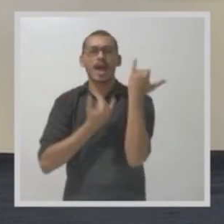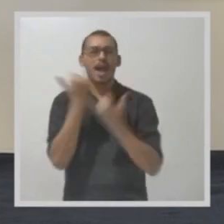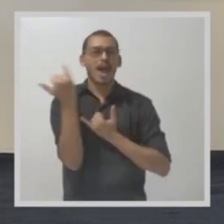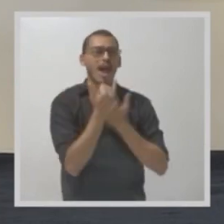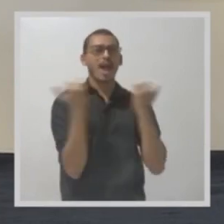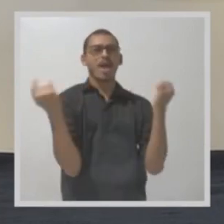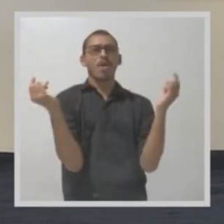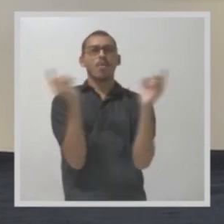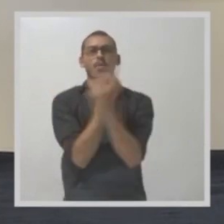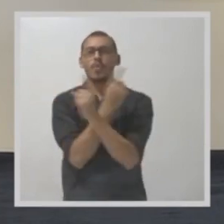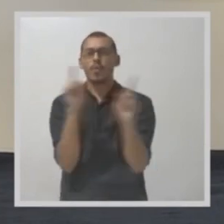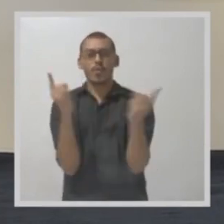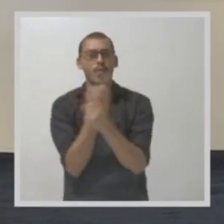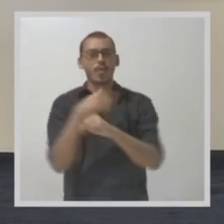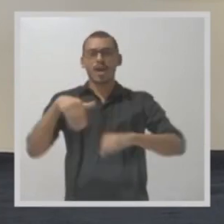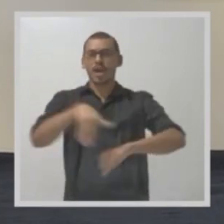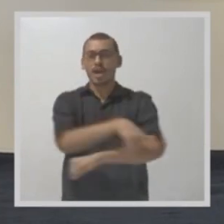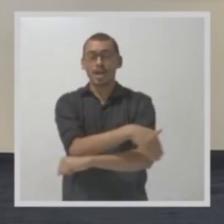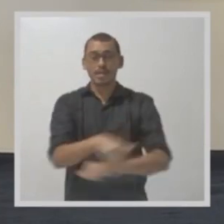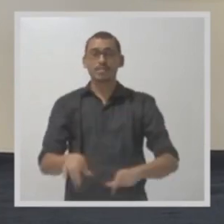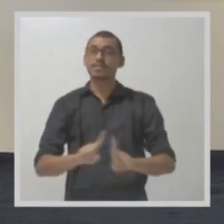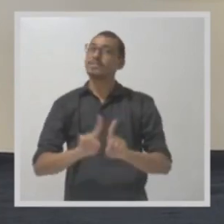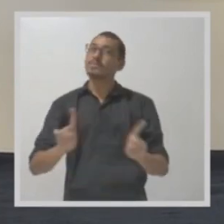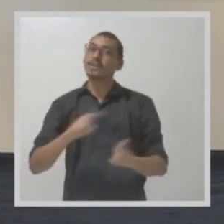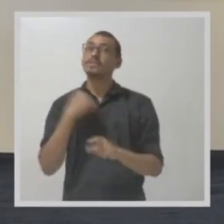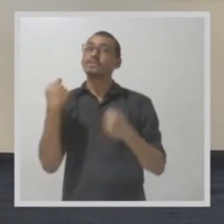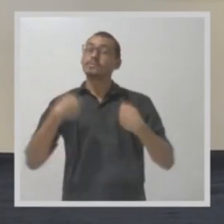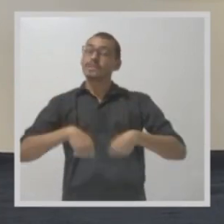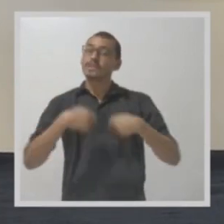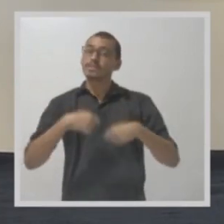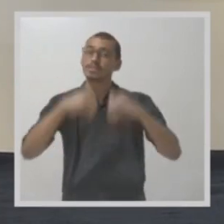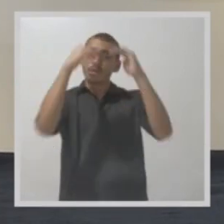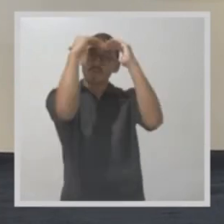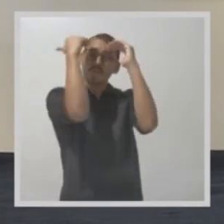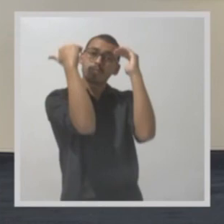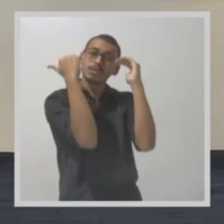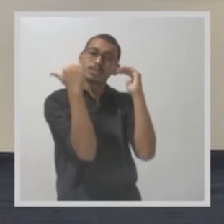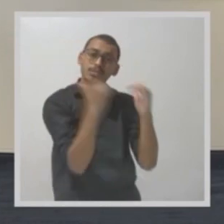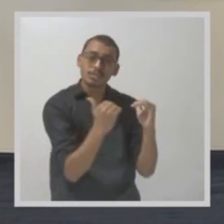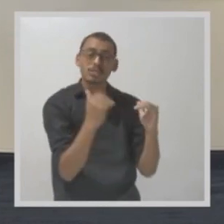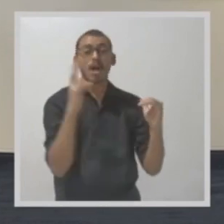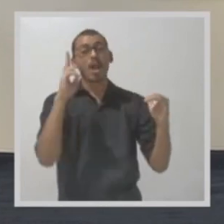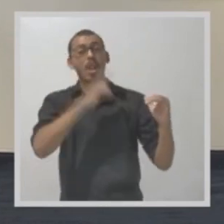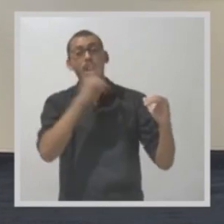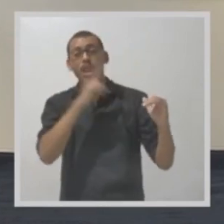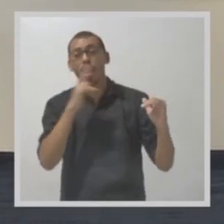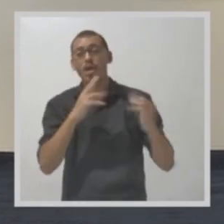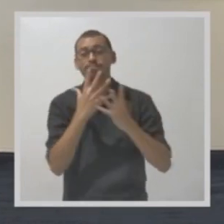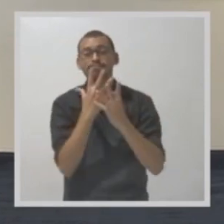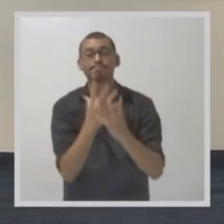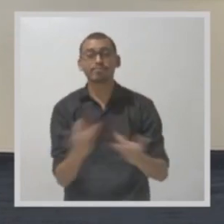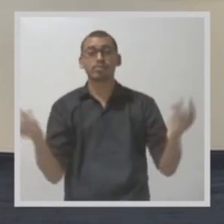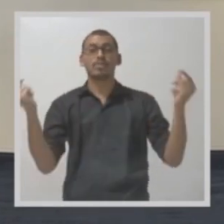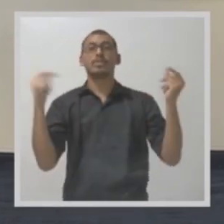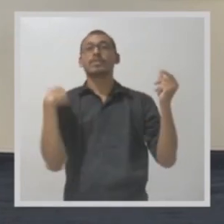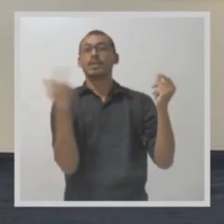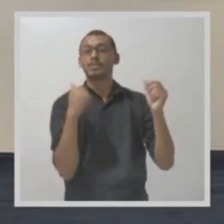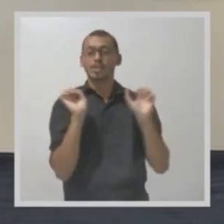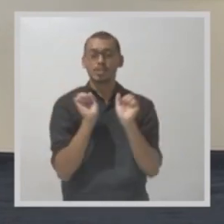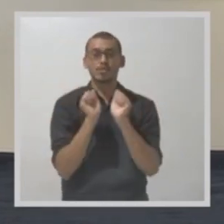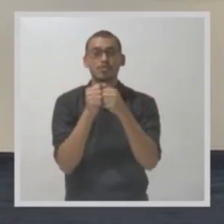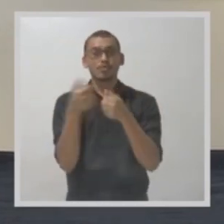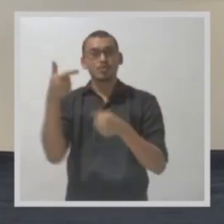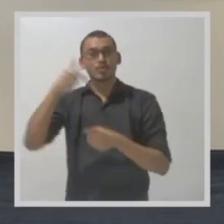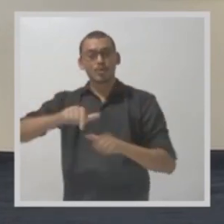muito importante nós cumprirmos essas normas para que logo nós possamos estar juntinhos na sala